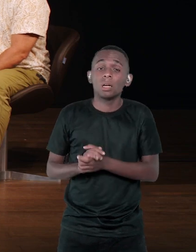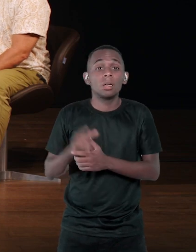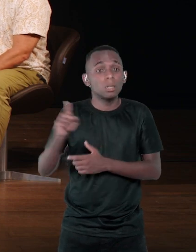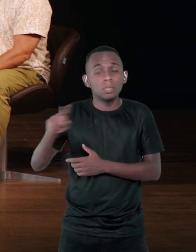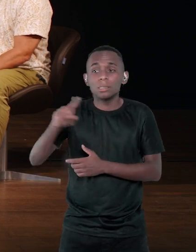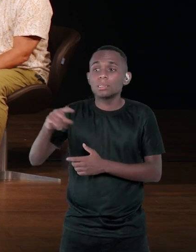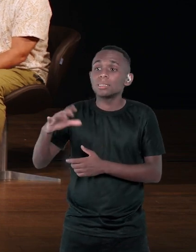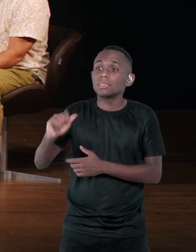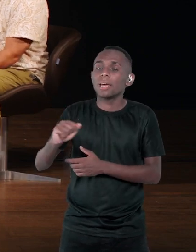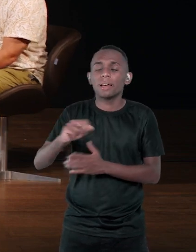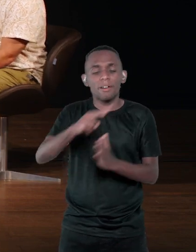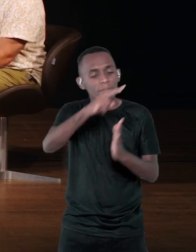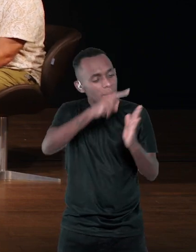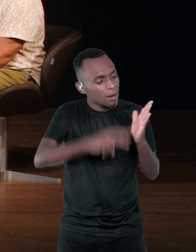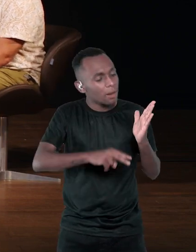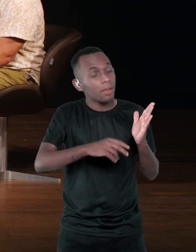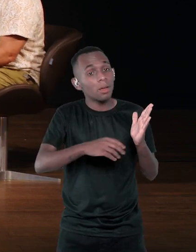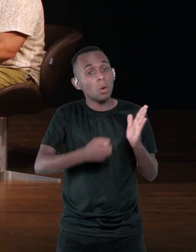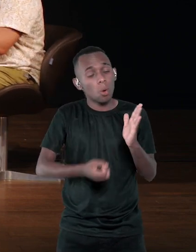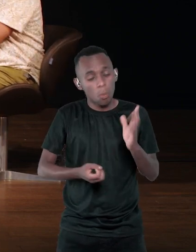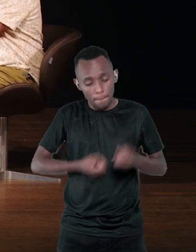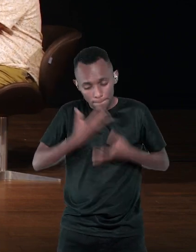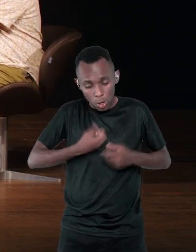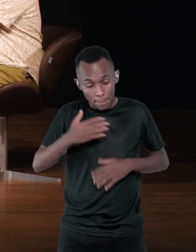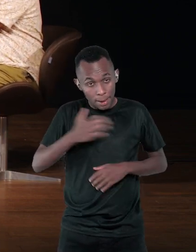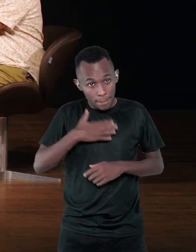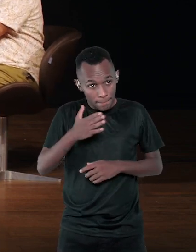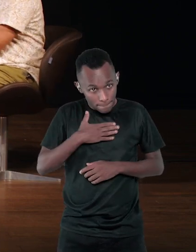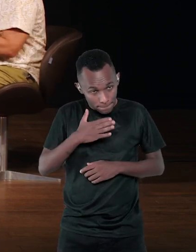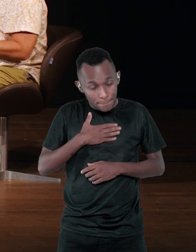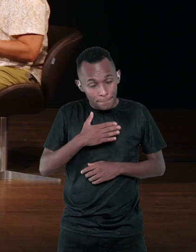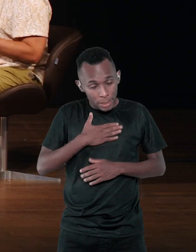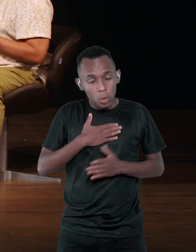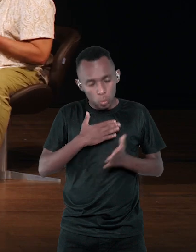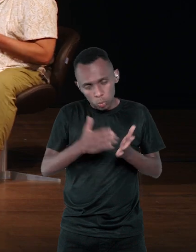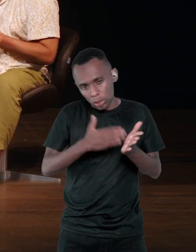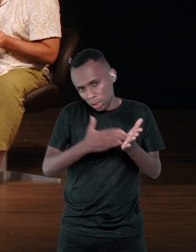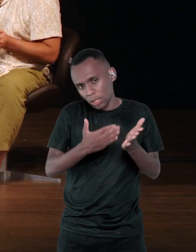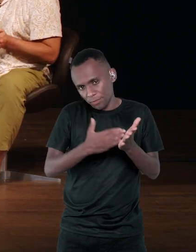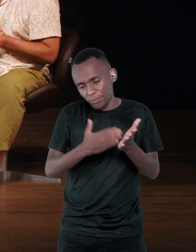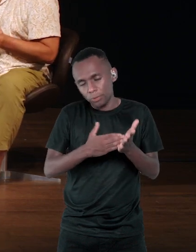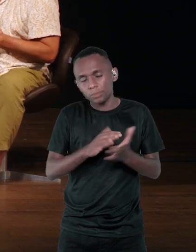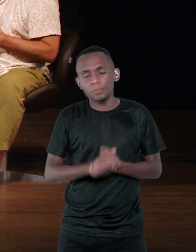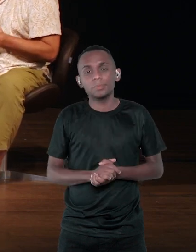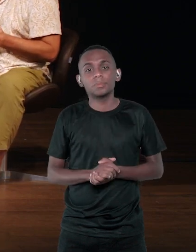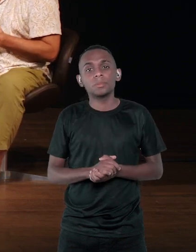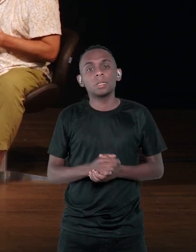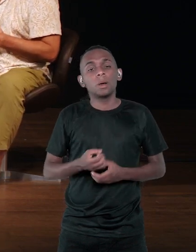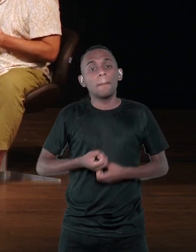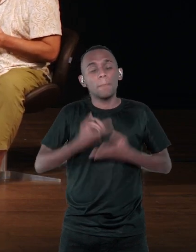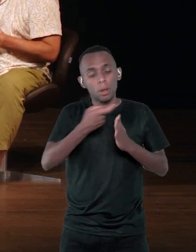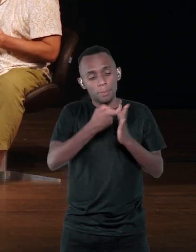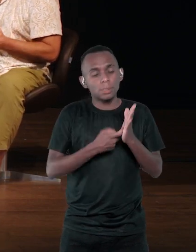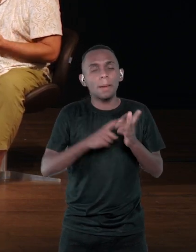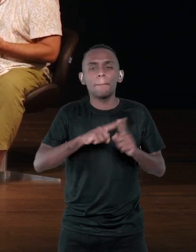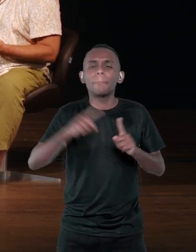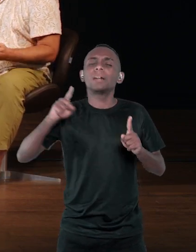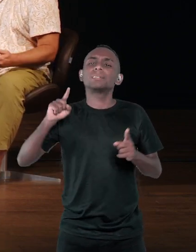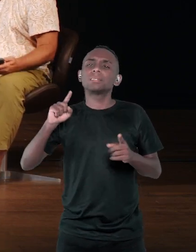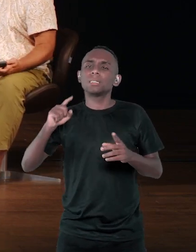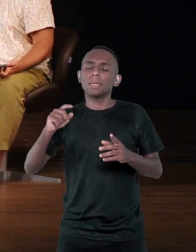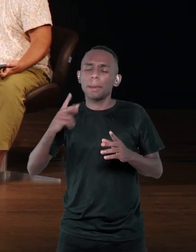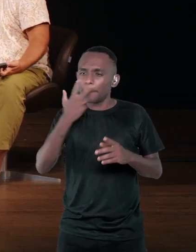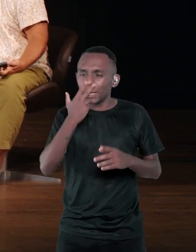para mim, um poema meu que está saindo agora no último livro infantil, mas que virou um mote